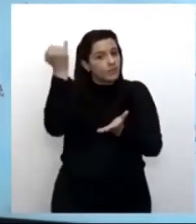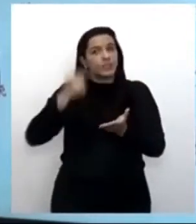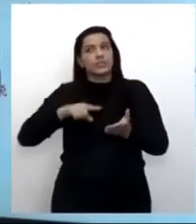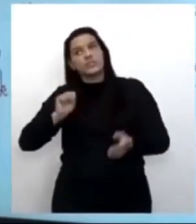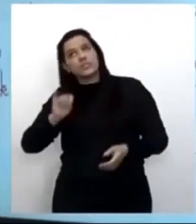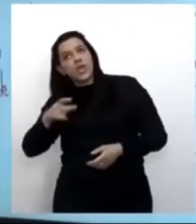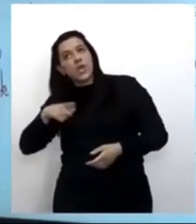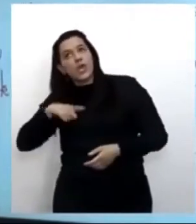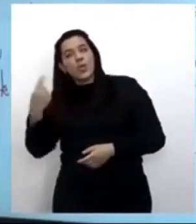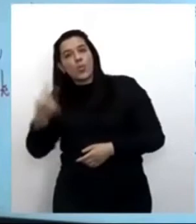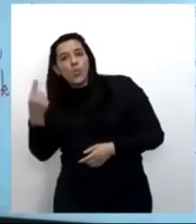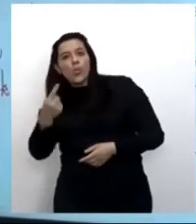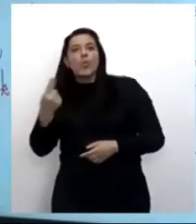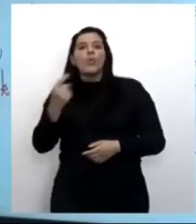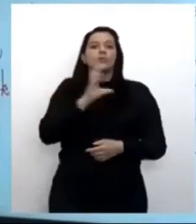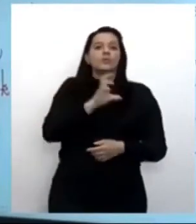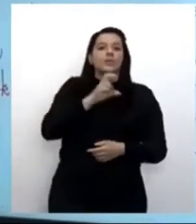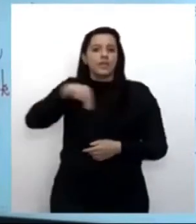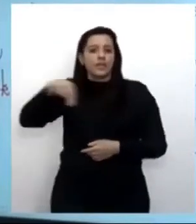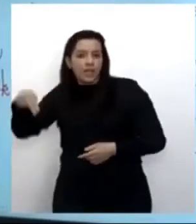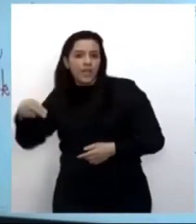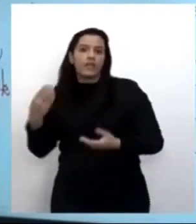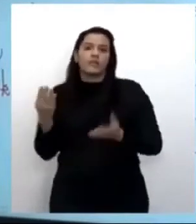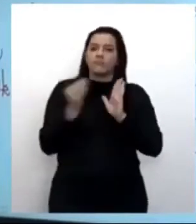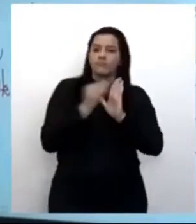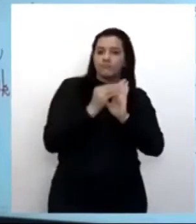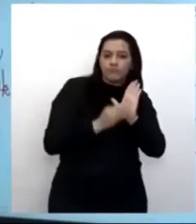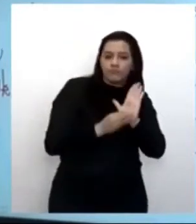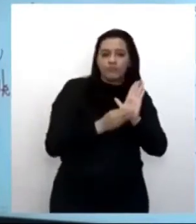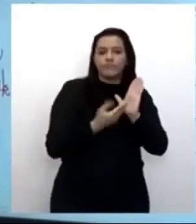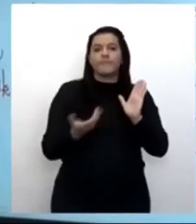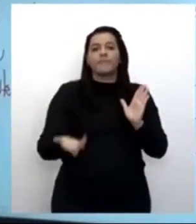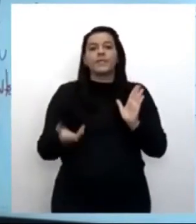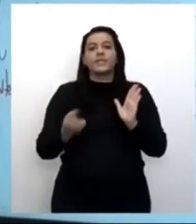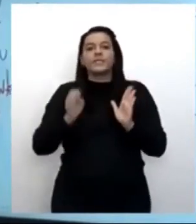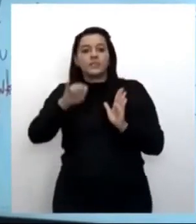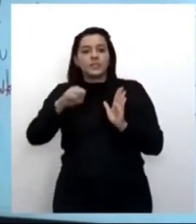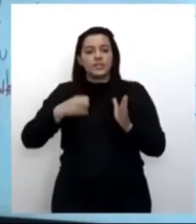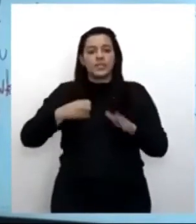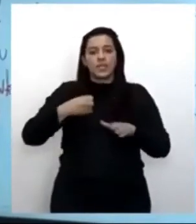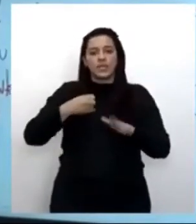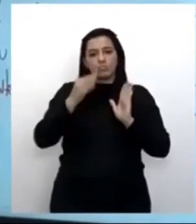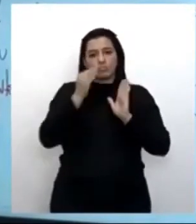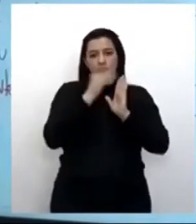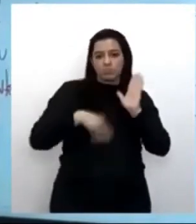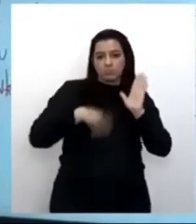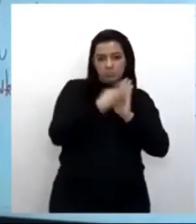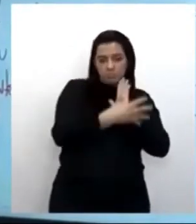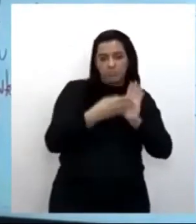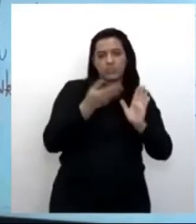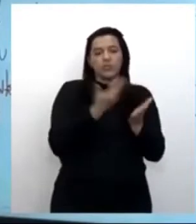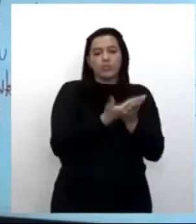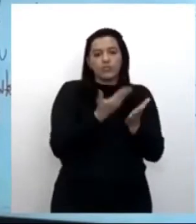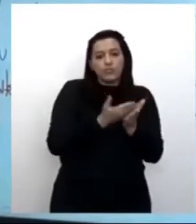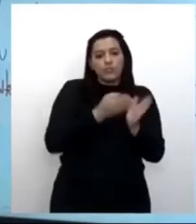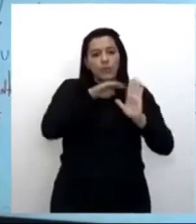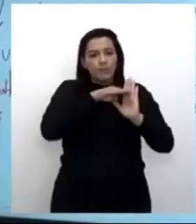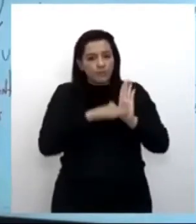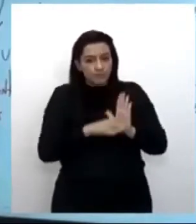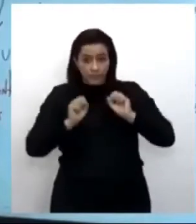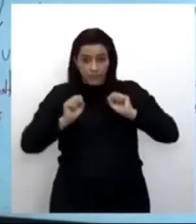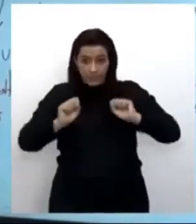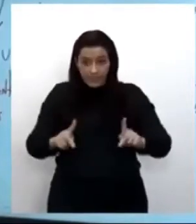cinemática, a data da aula, para vocês terem um cronograma de quê? De estudos. Olha, a primeira aula foi isso, certinho? Então